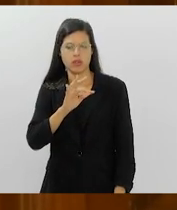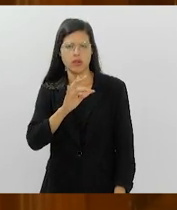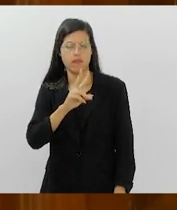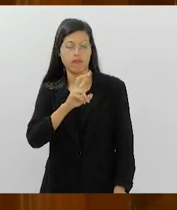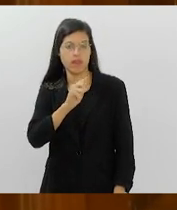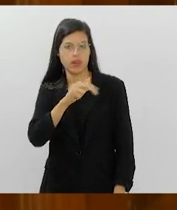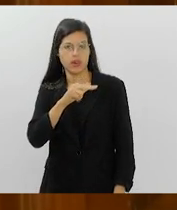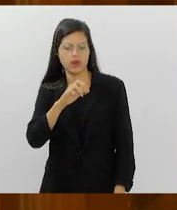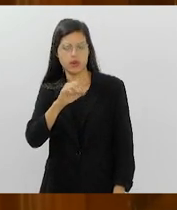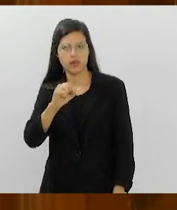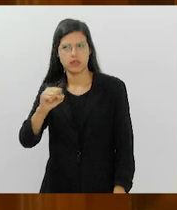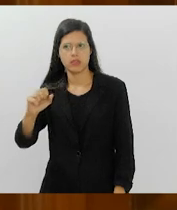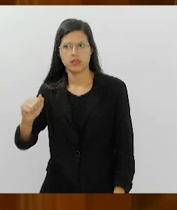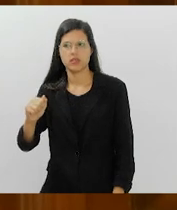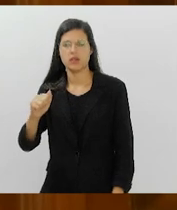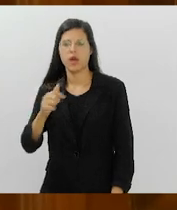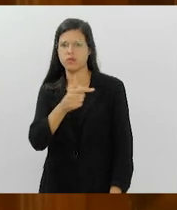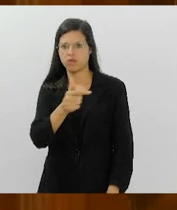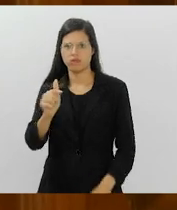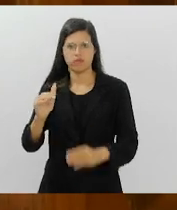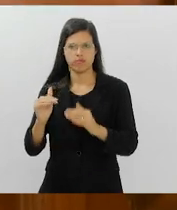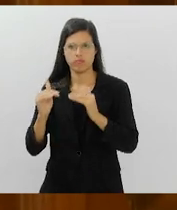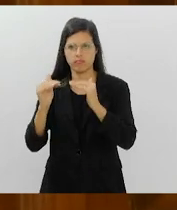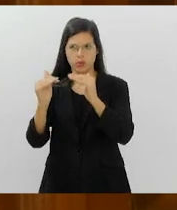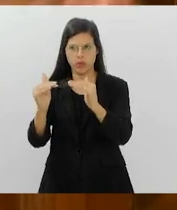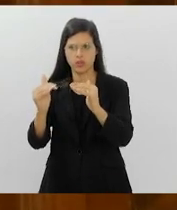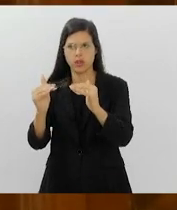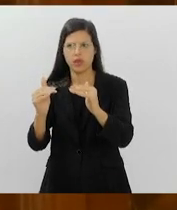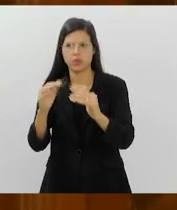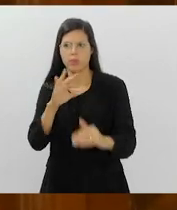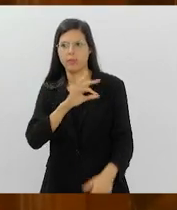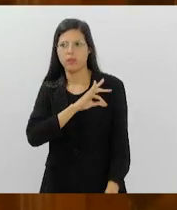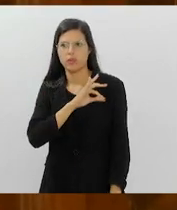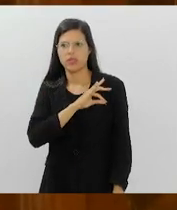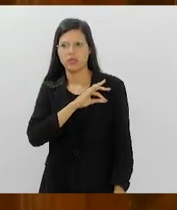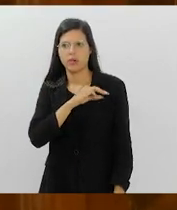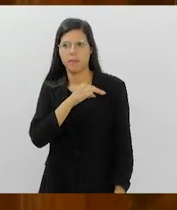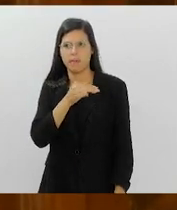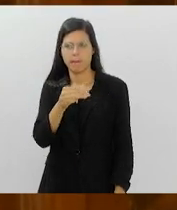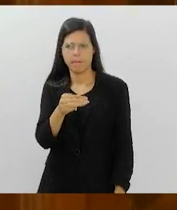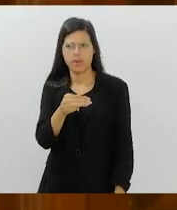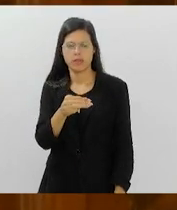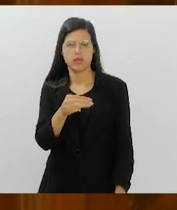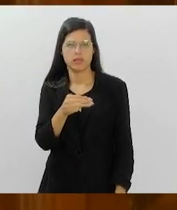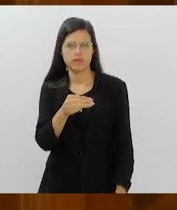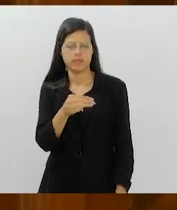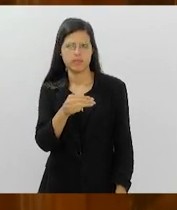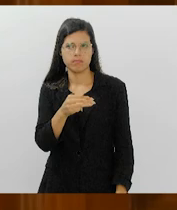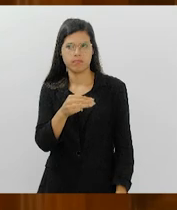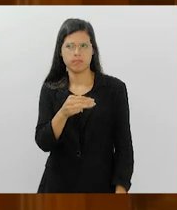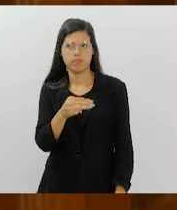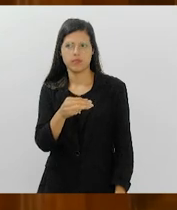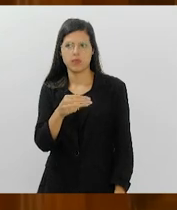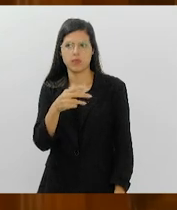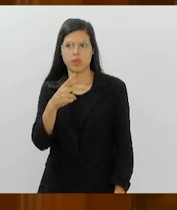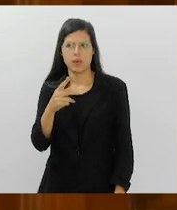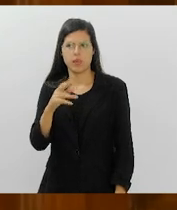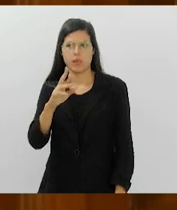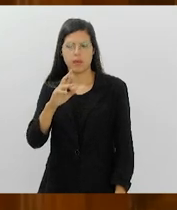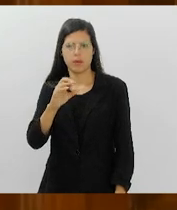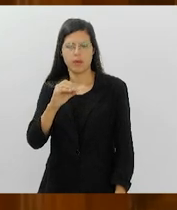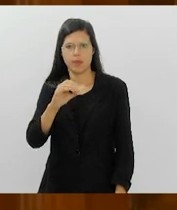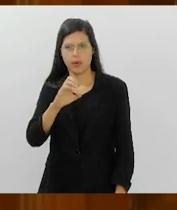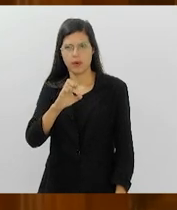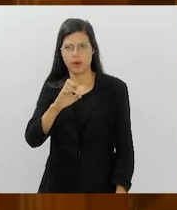cumprimento as demais autoridades civis, policiais militares do nosso PROERD, nossa